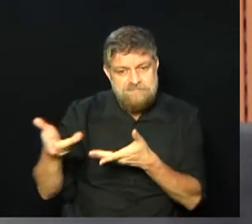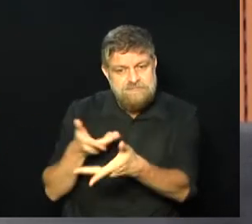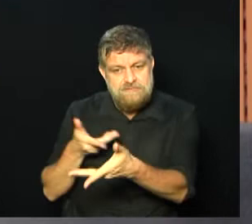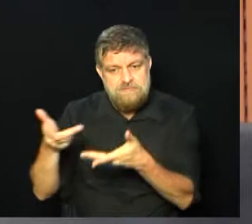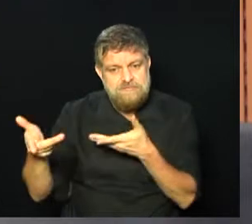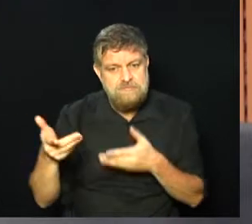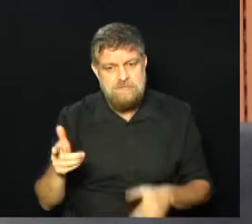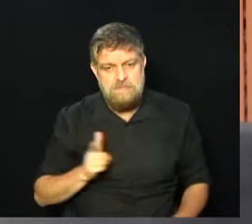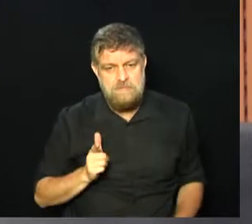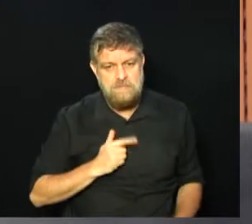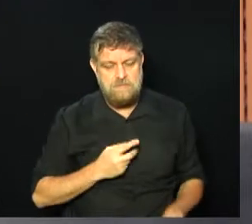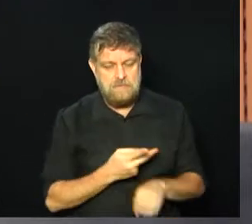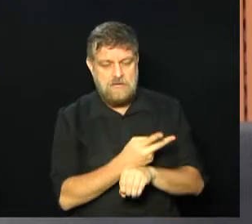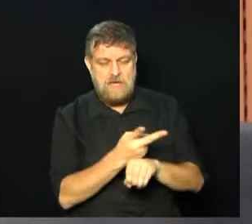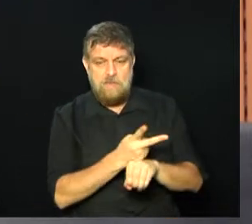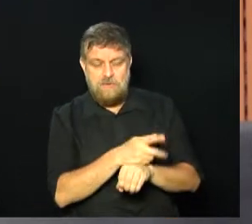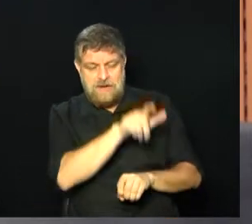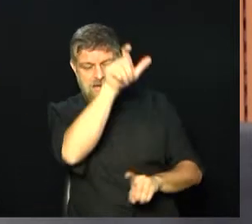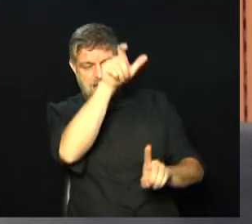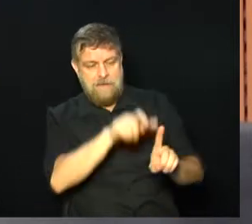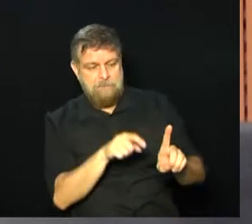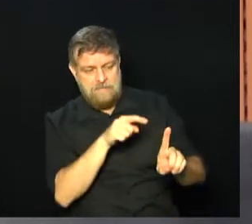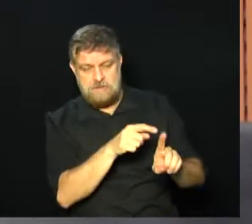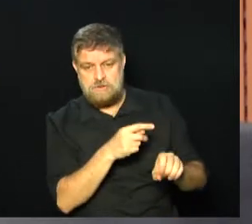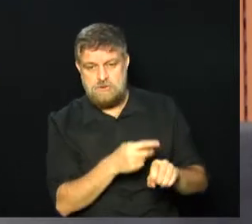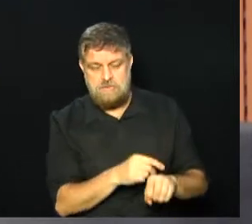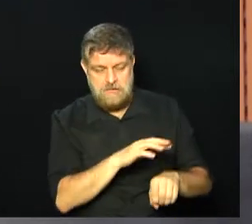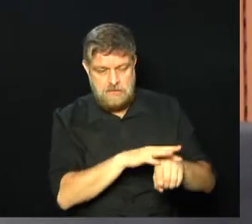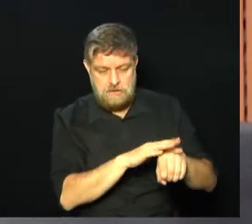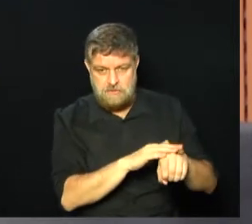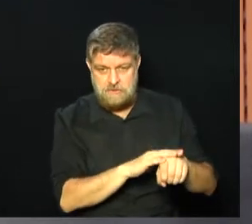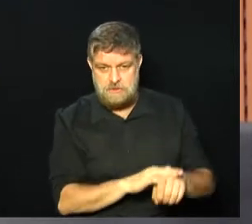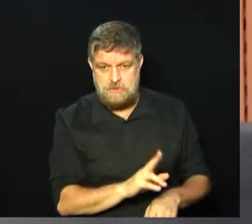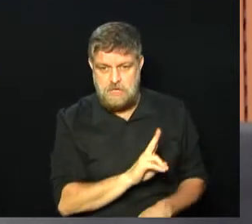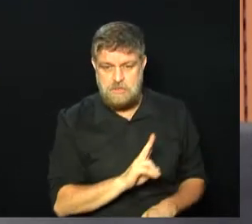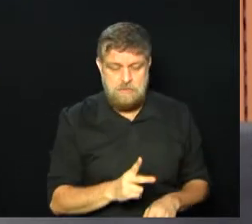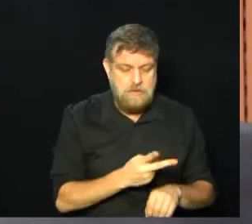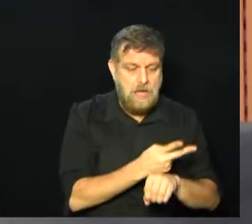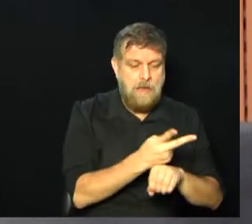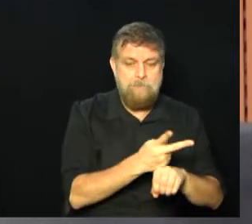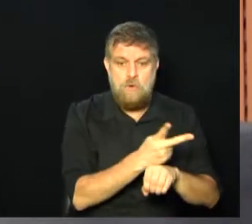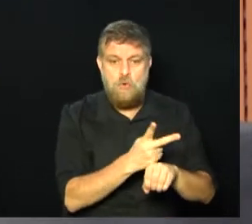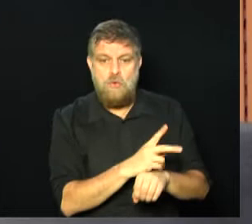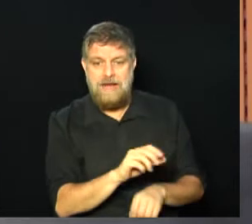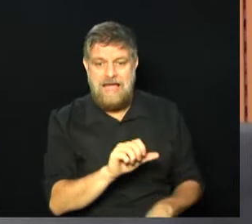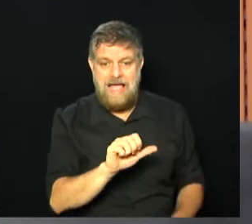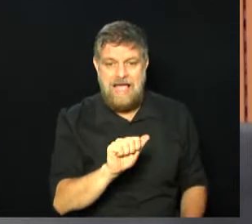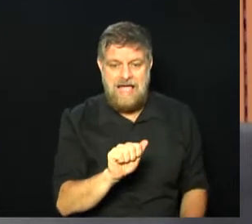e busca ativa, como você falou, chama busca ativa. Os dados que nós